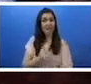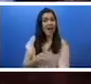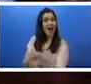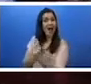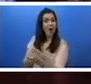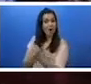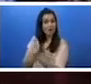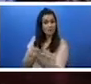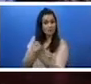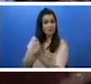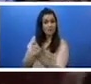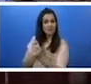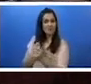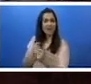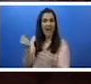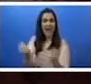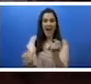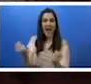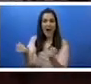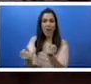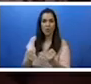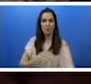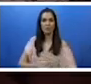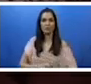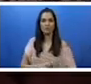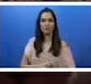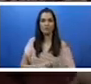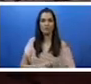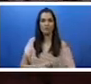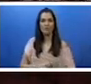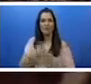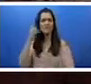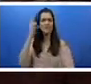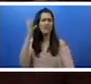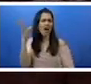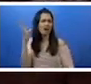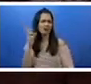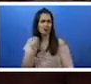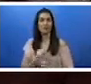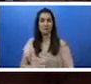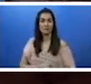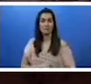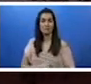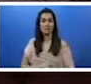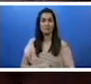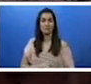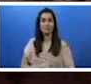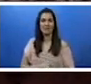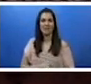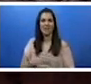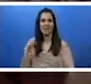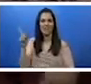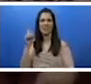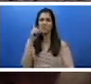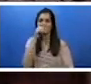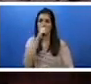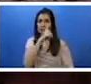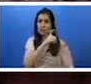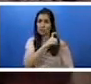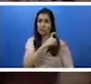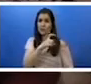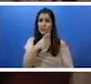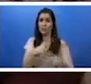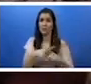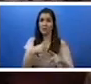carroça e carro. Também foi fácil esse desafio de leitura. Ah, esse daqui é difícil. Nós temos que